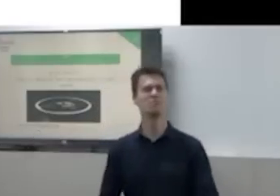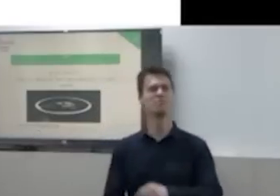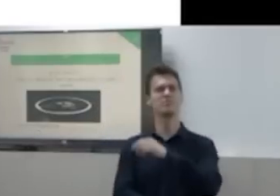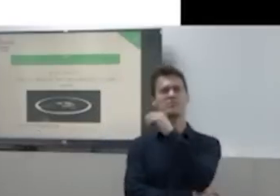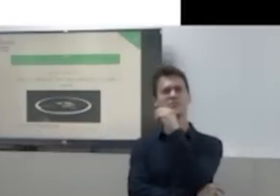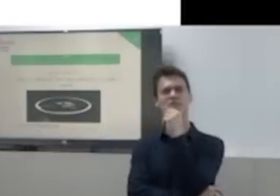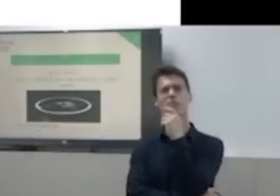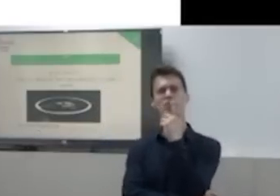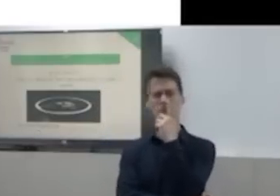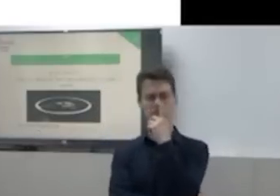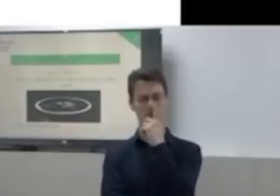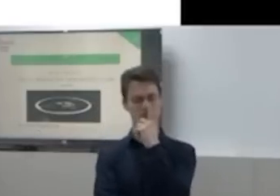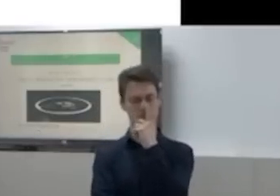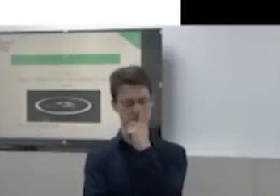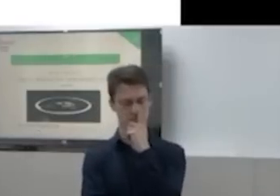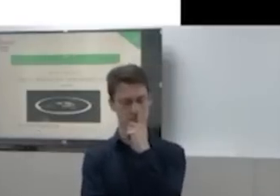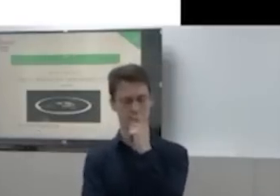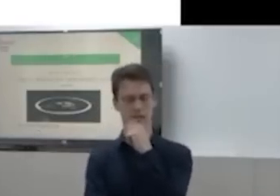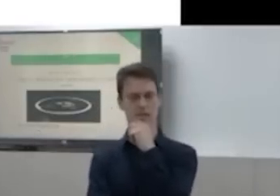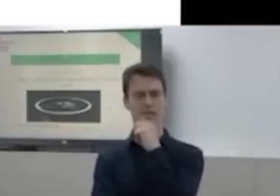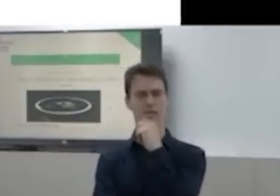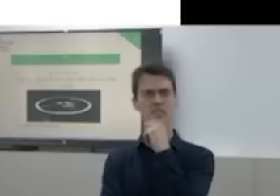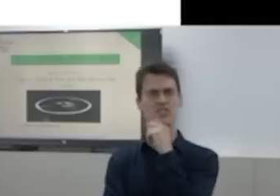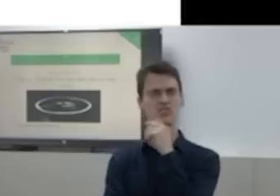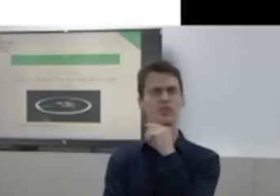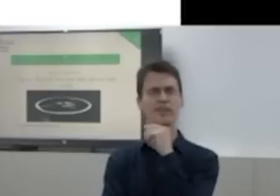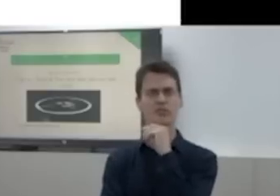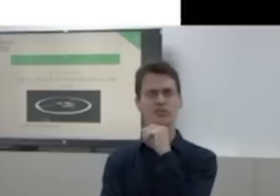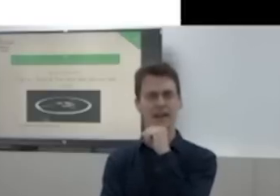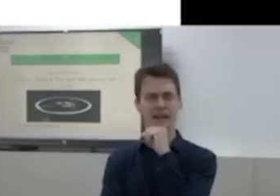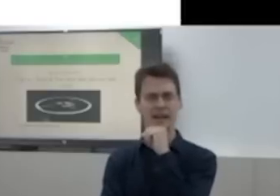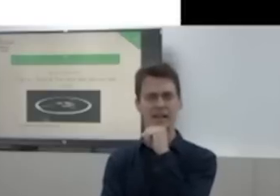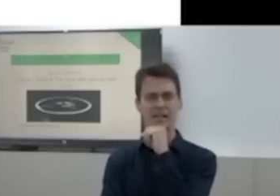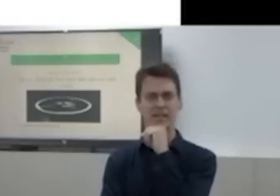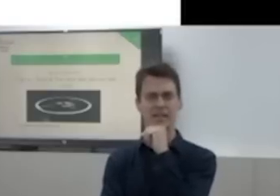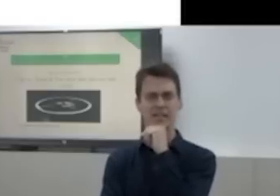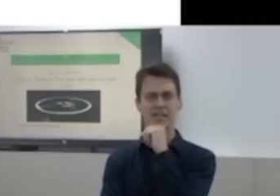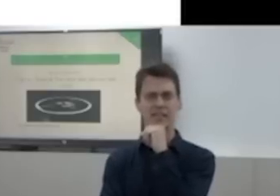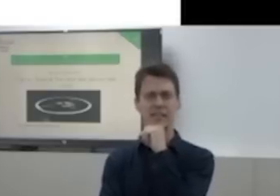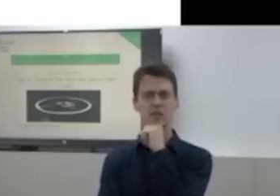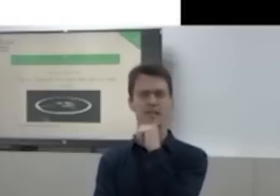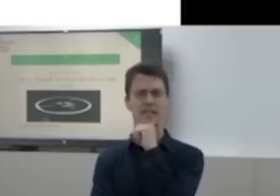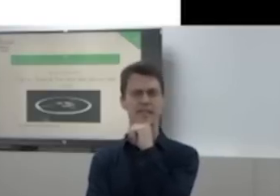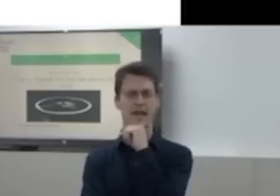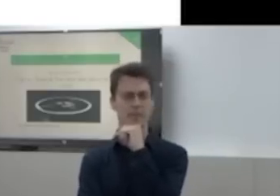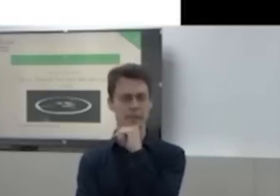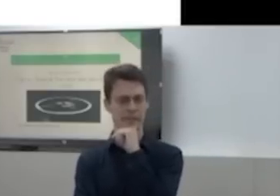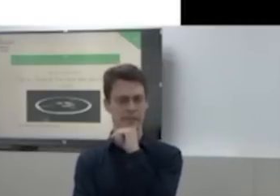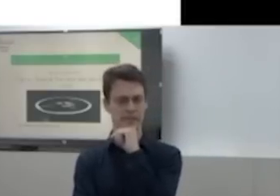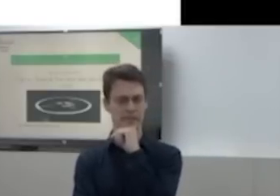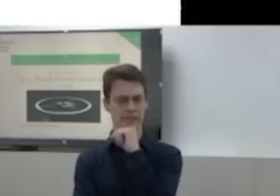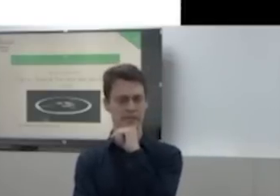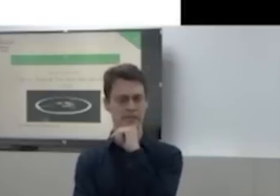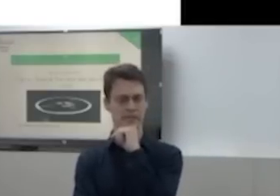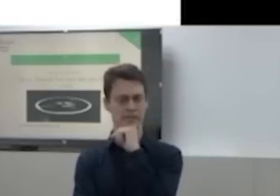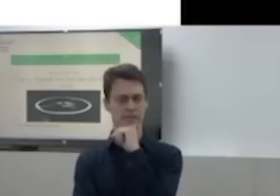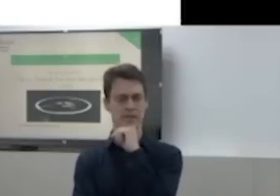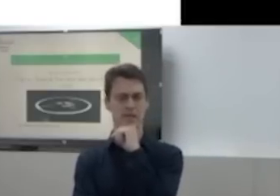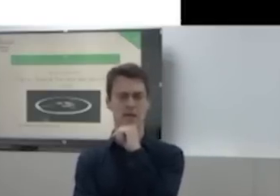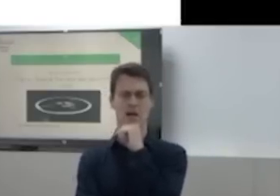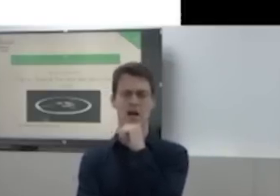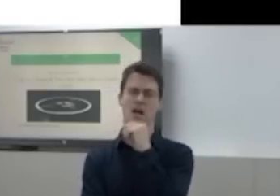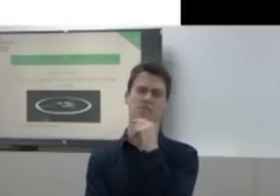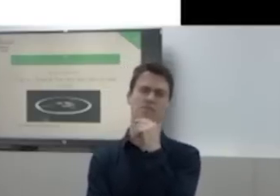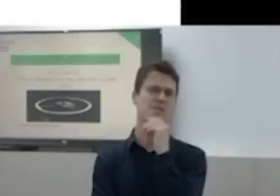Cunha. Então, eu pergunto para vocês, vocês já ouviram falar na teoria da Terra plana?